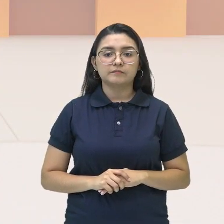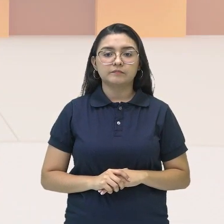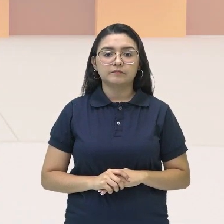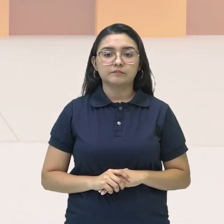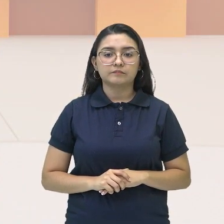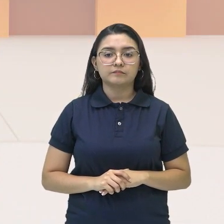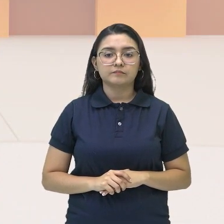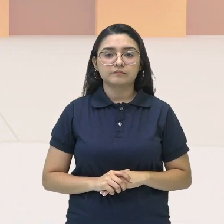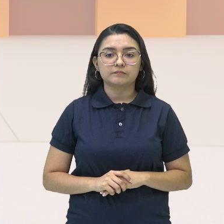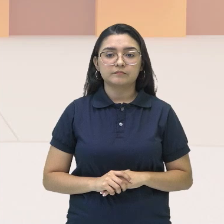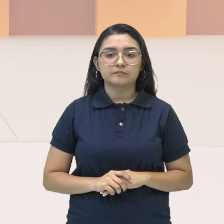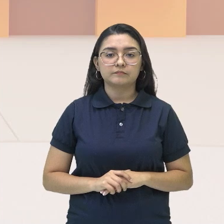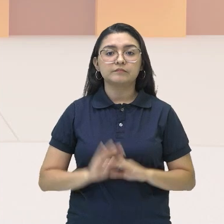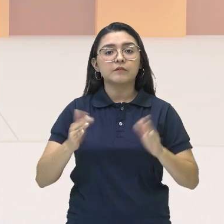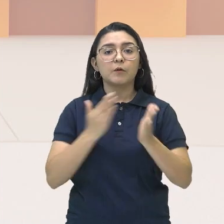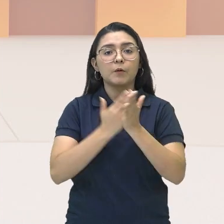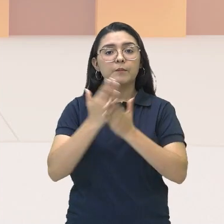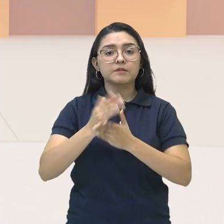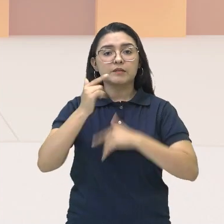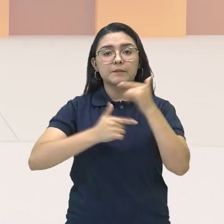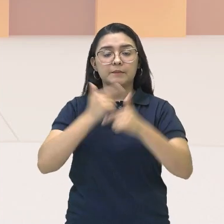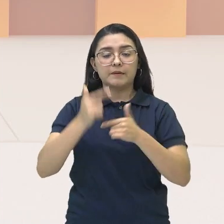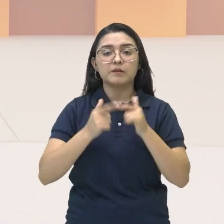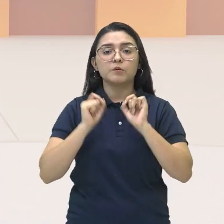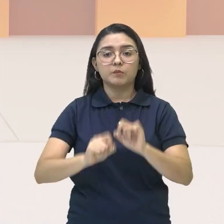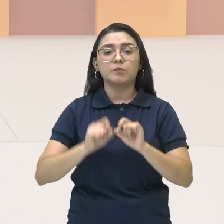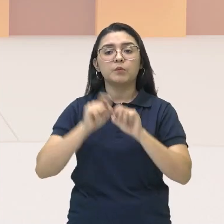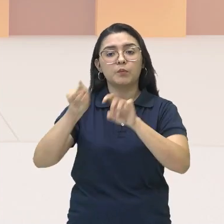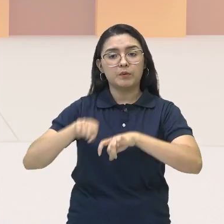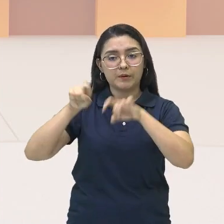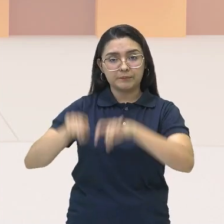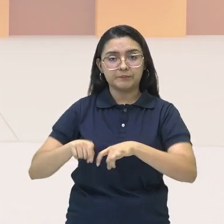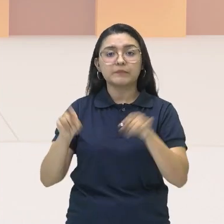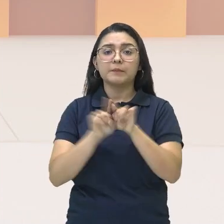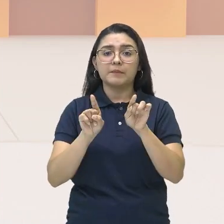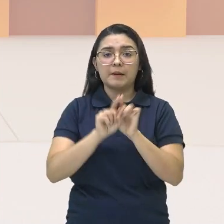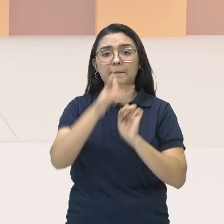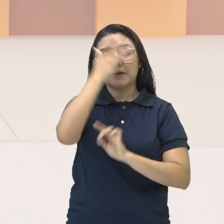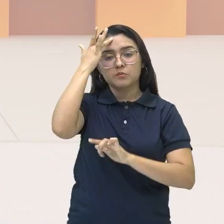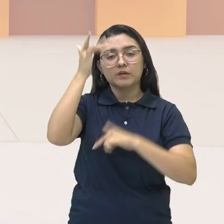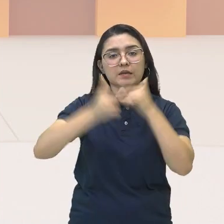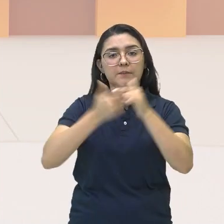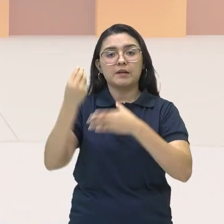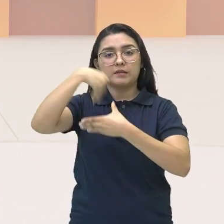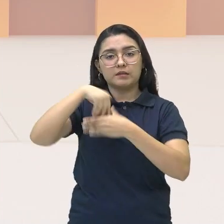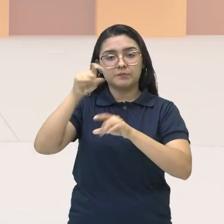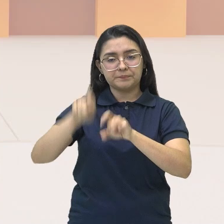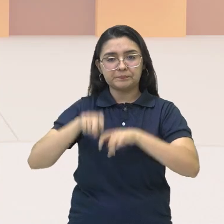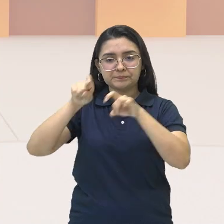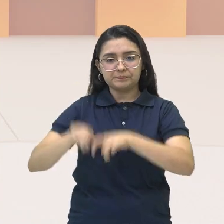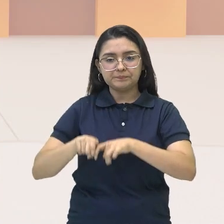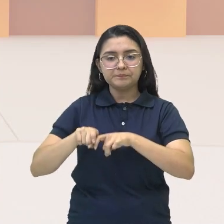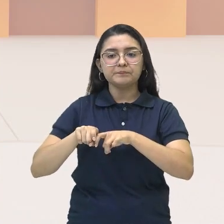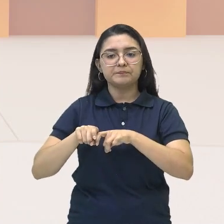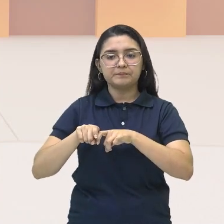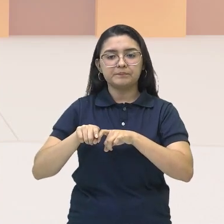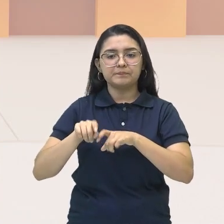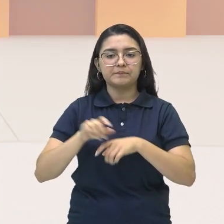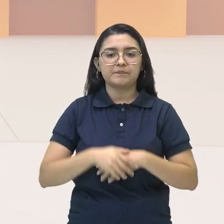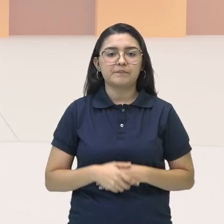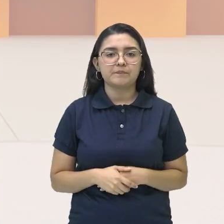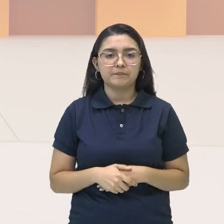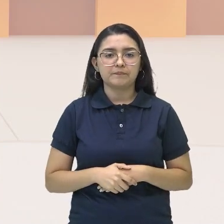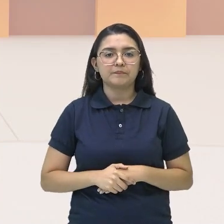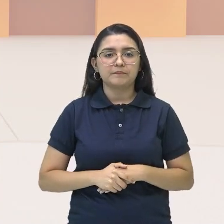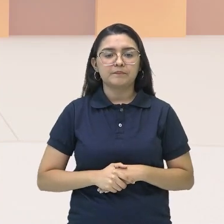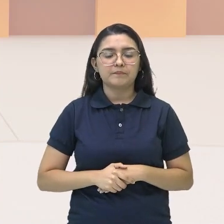E nós começamos falando, então, do trabalho rural, né, e também do trabalhador rural, né? Quando a gente fala do trabalho rural, nós estamos falando,